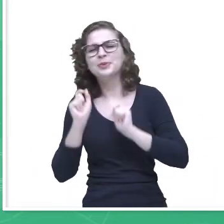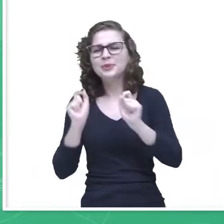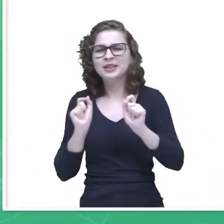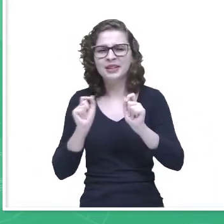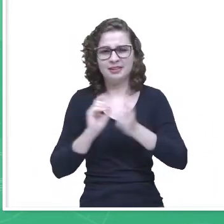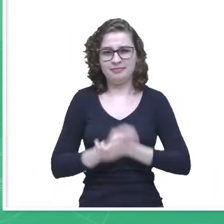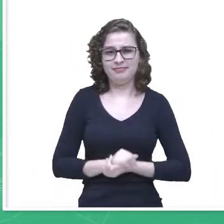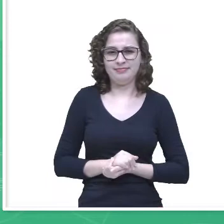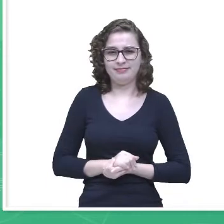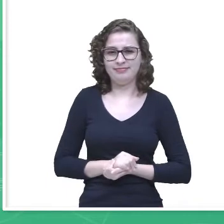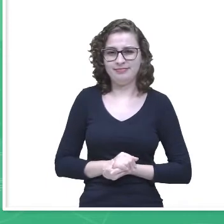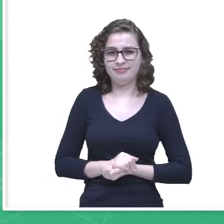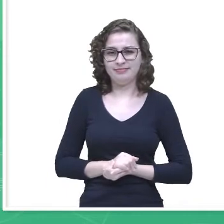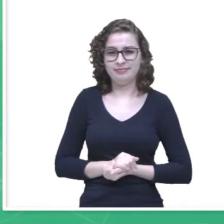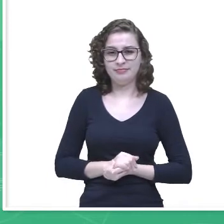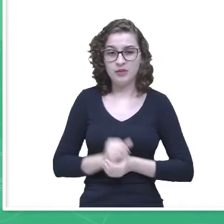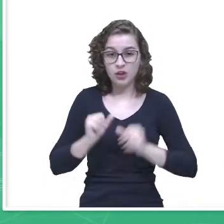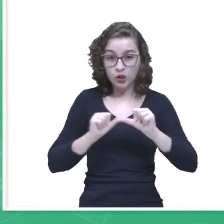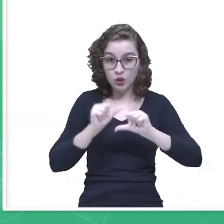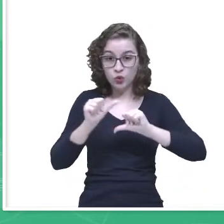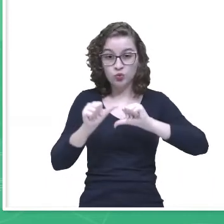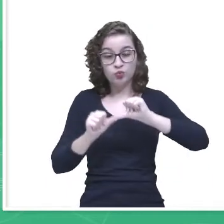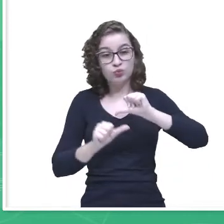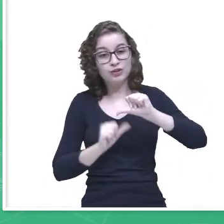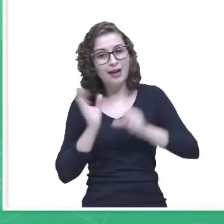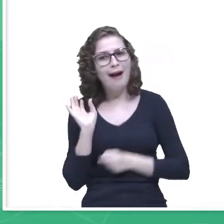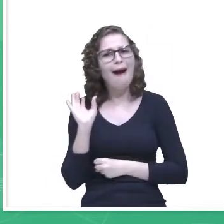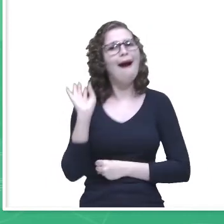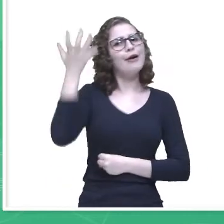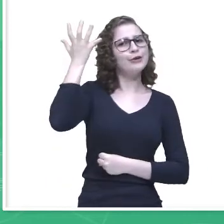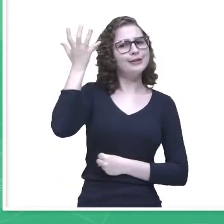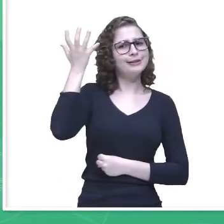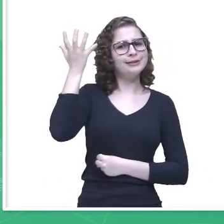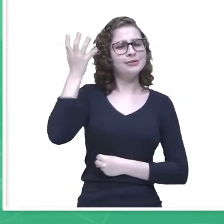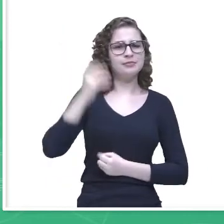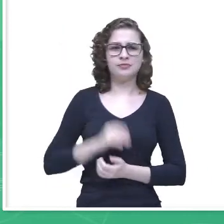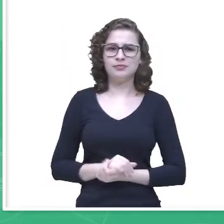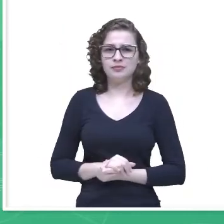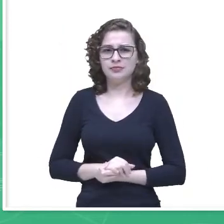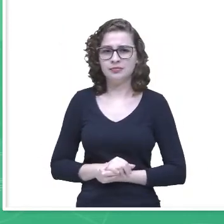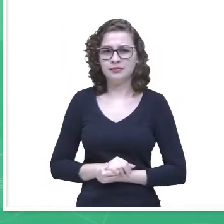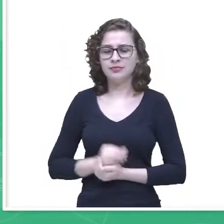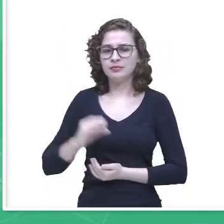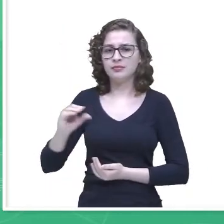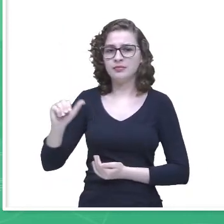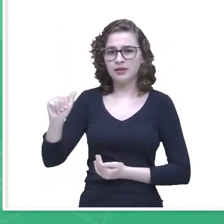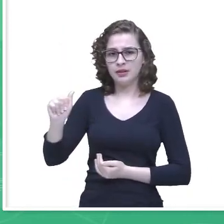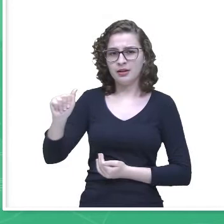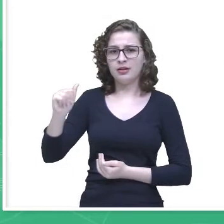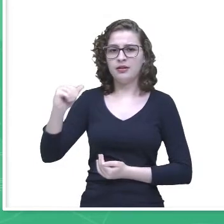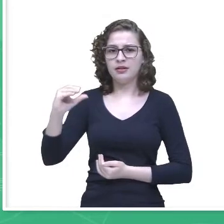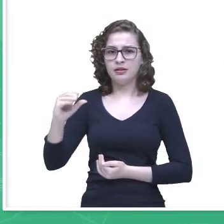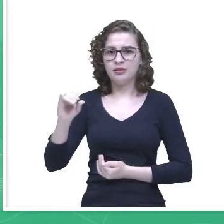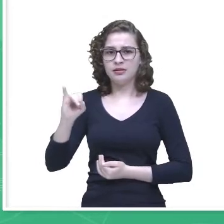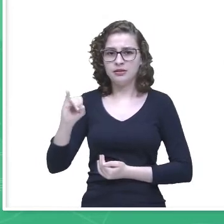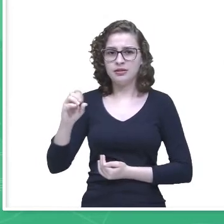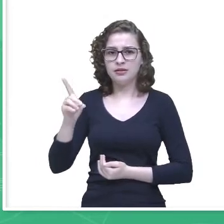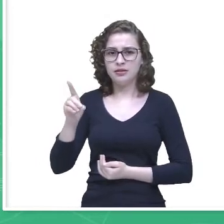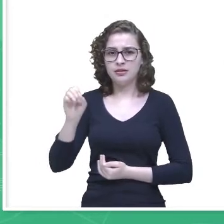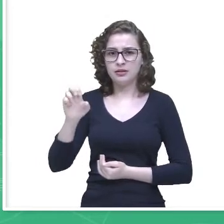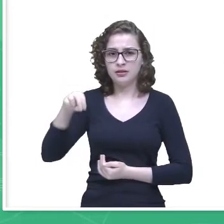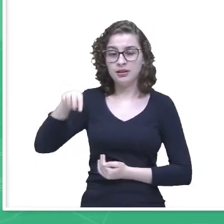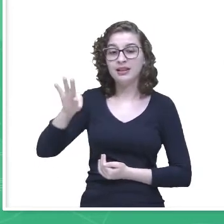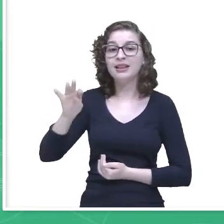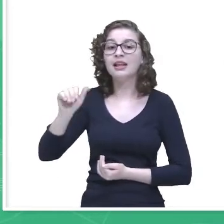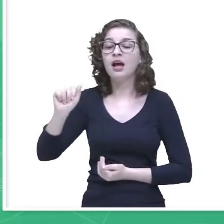Mutações são mudanças acidentais. Como assim, professora, acidental? Tropeçou, teve uma mudança? Não, gente.